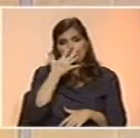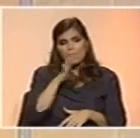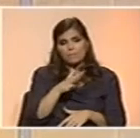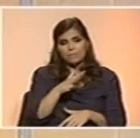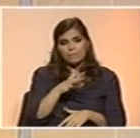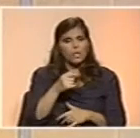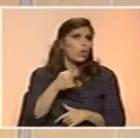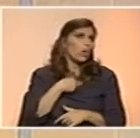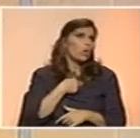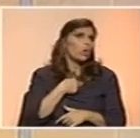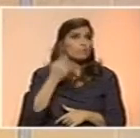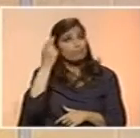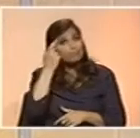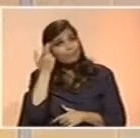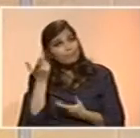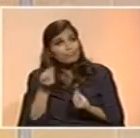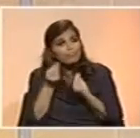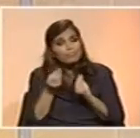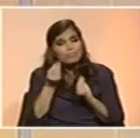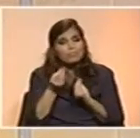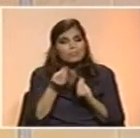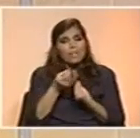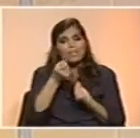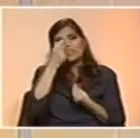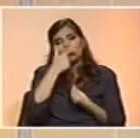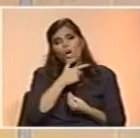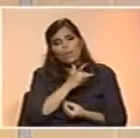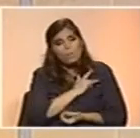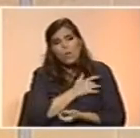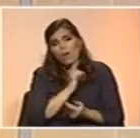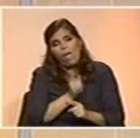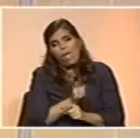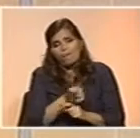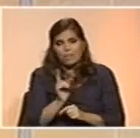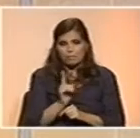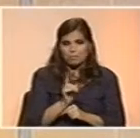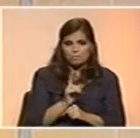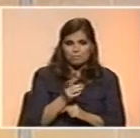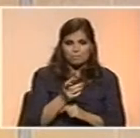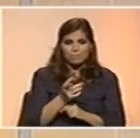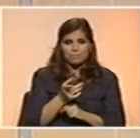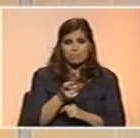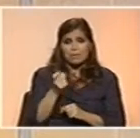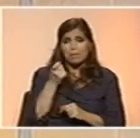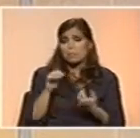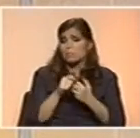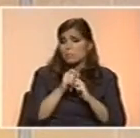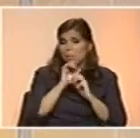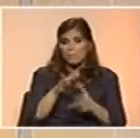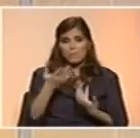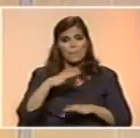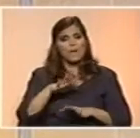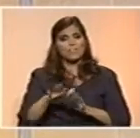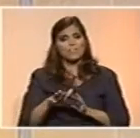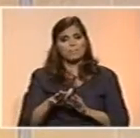demasiado romântico, mas sem dúvida que para mim, nas opções... Não tem mal nenhum. Podemos ser nas